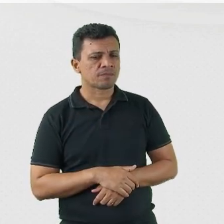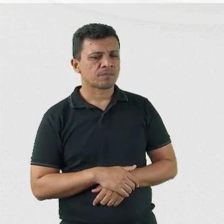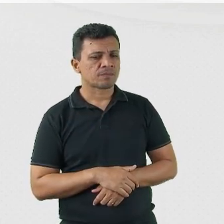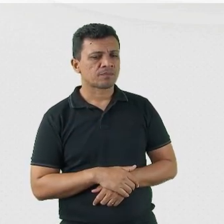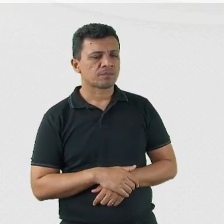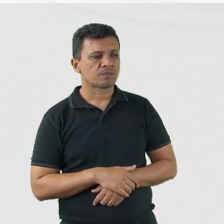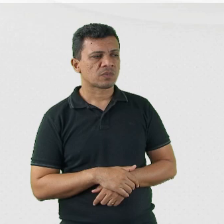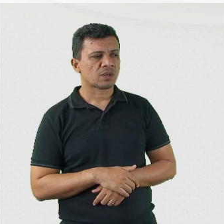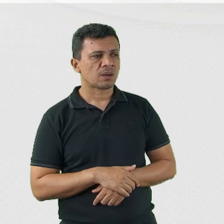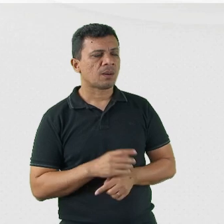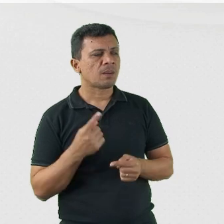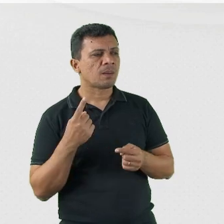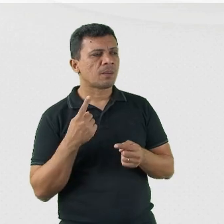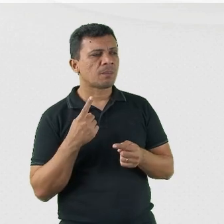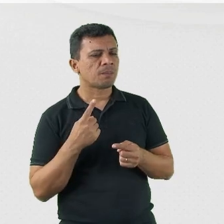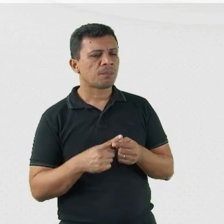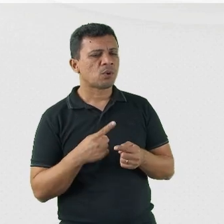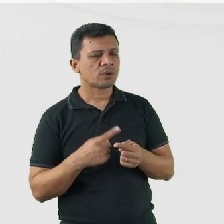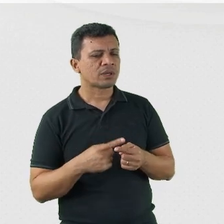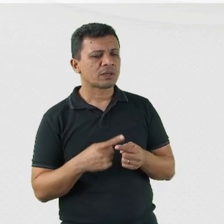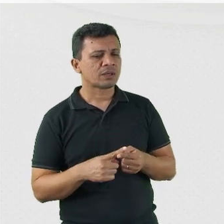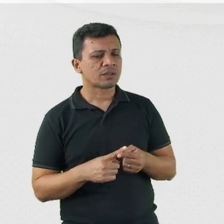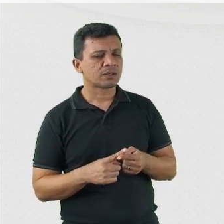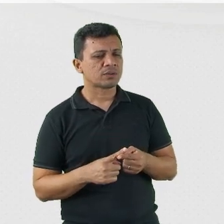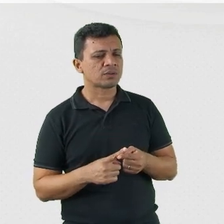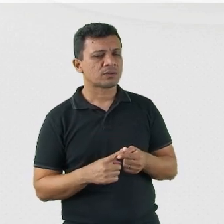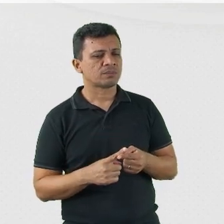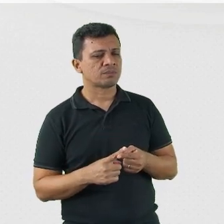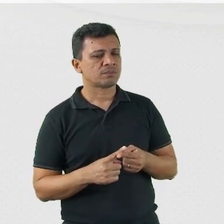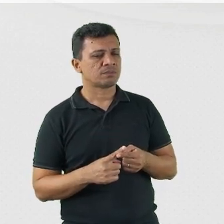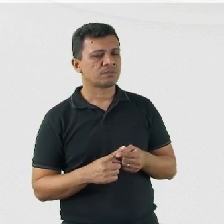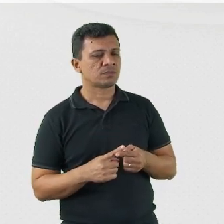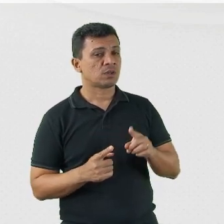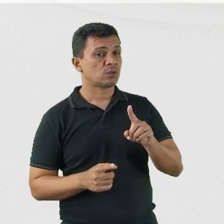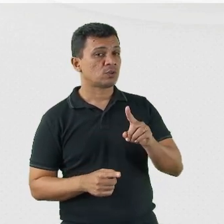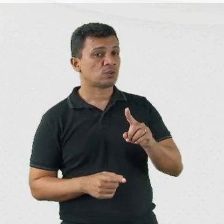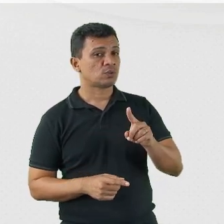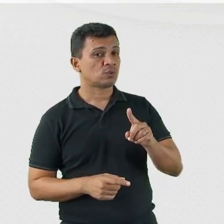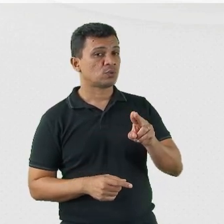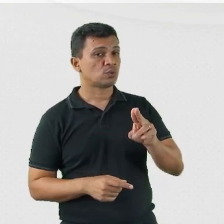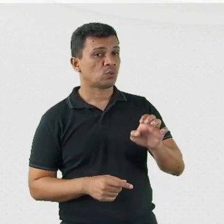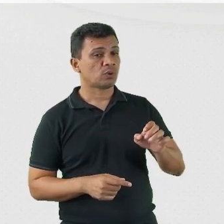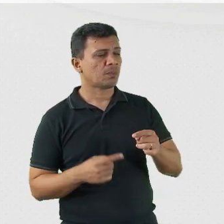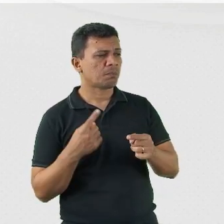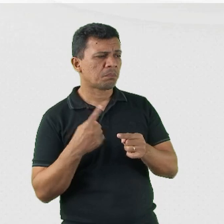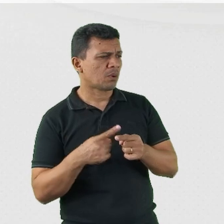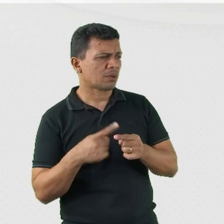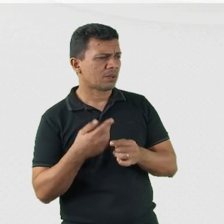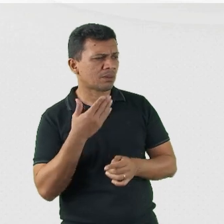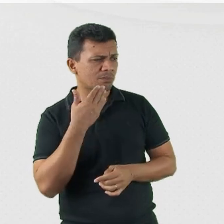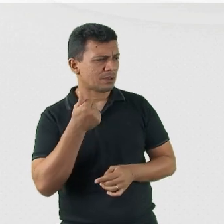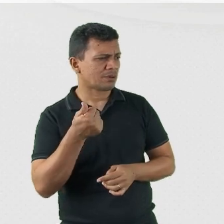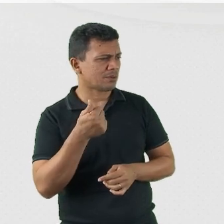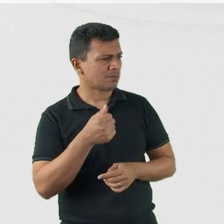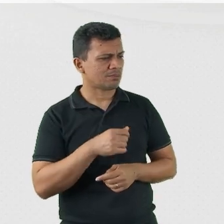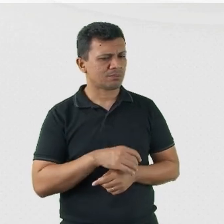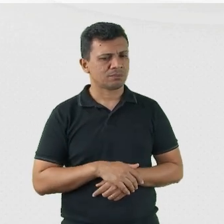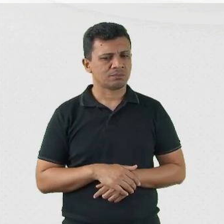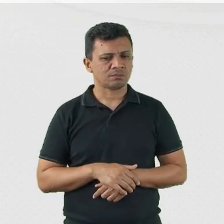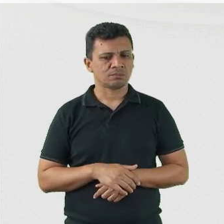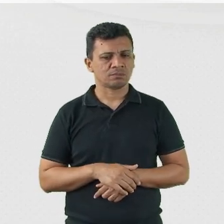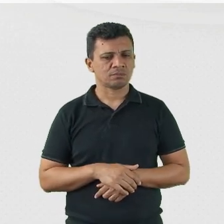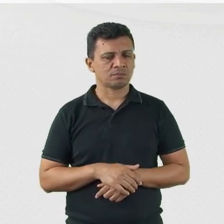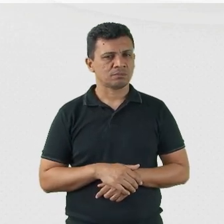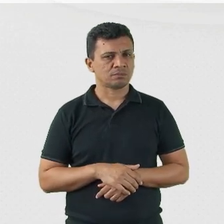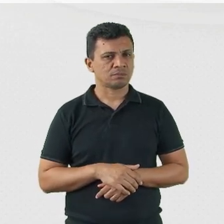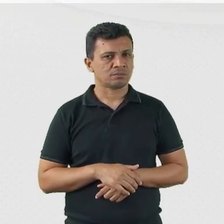its convenience. Due significa devido, devido à conveniência. I enjoy reading